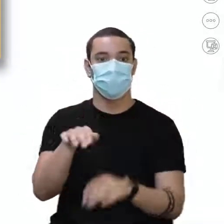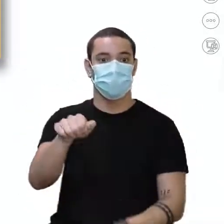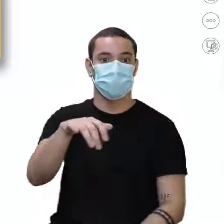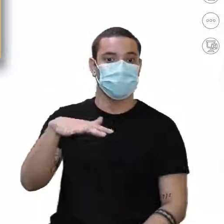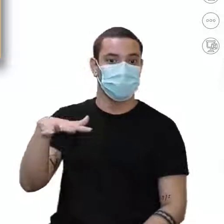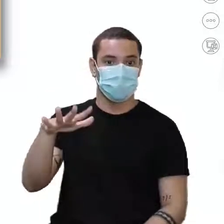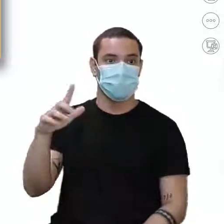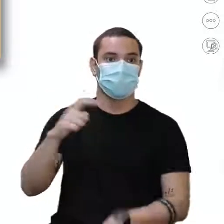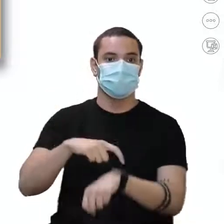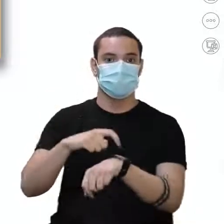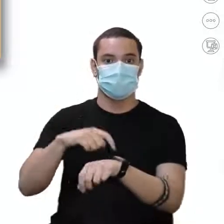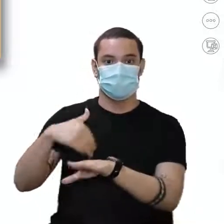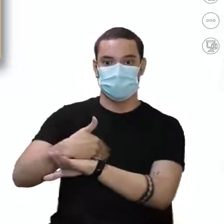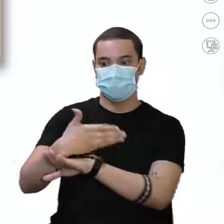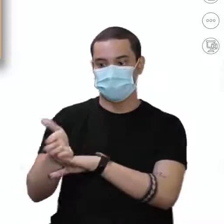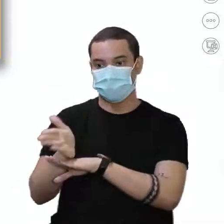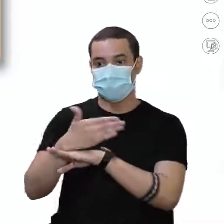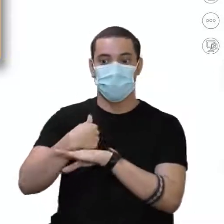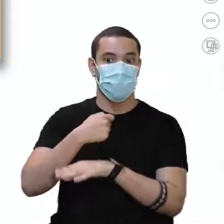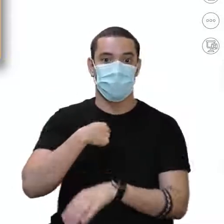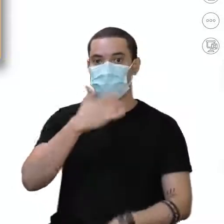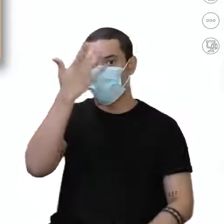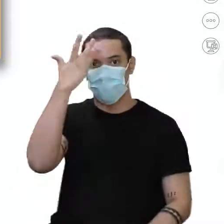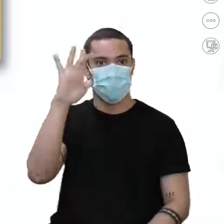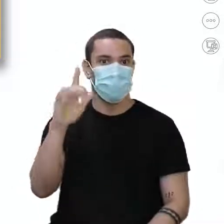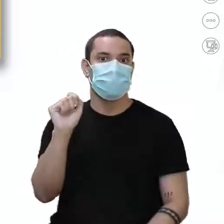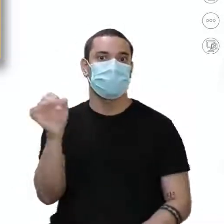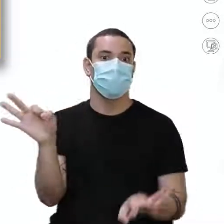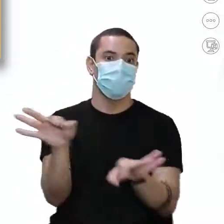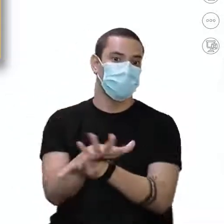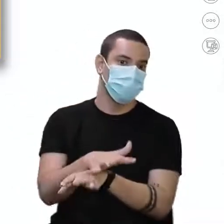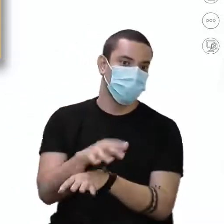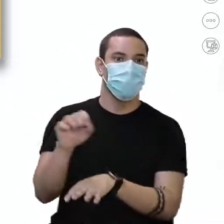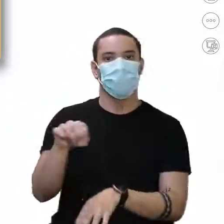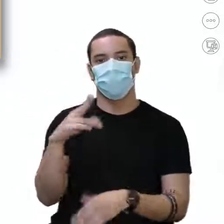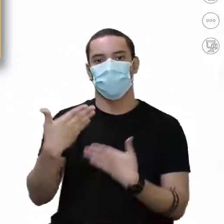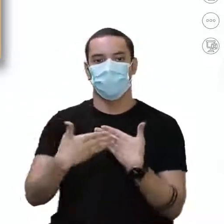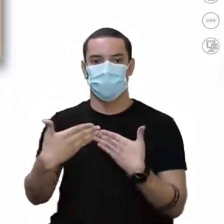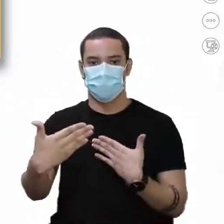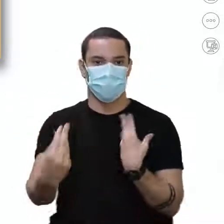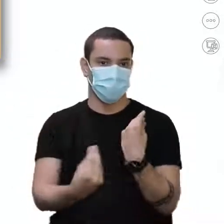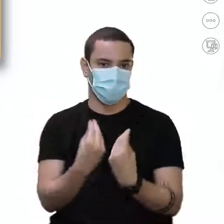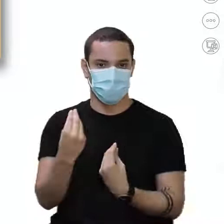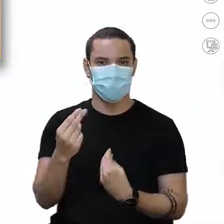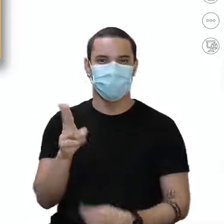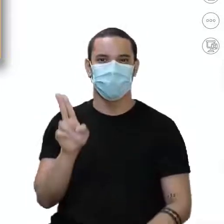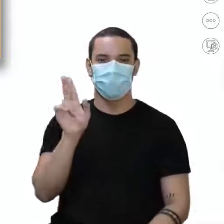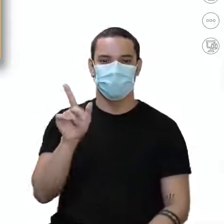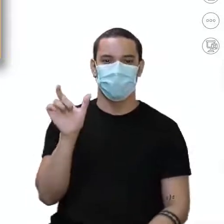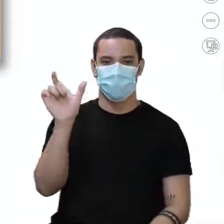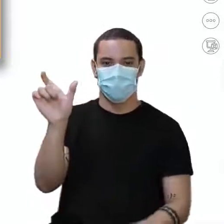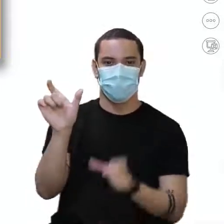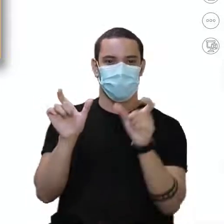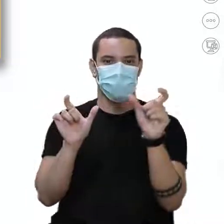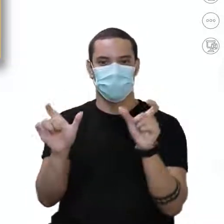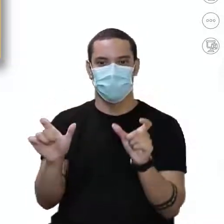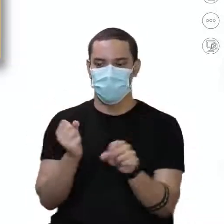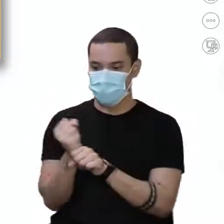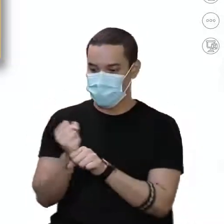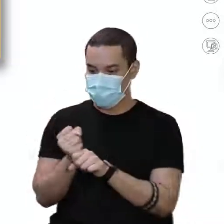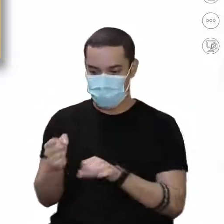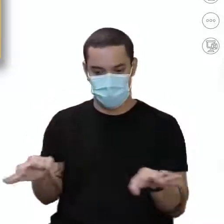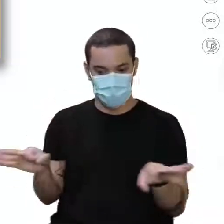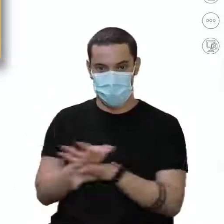de um tempo que ainda não finalizou, por isso que você não vai usar o last year, você usaria o this year, este ano, porque o ano